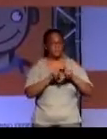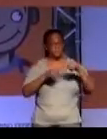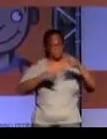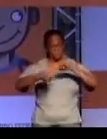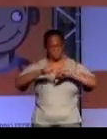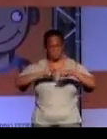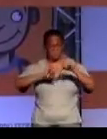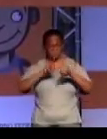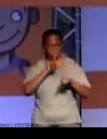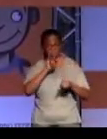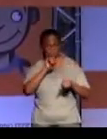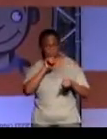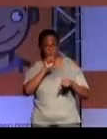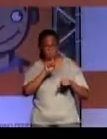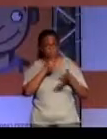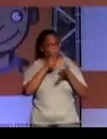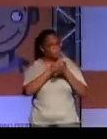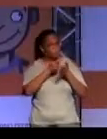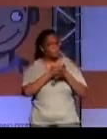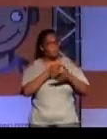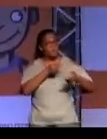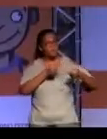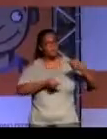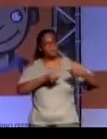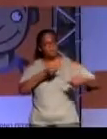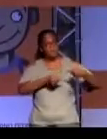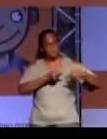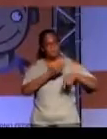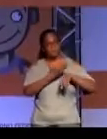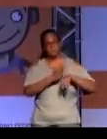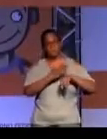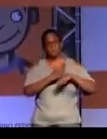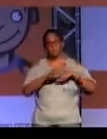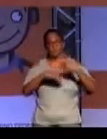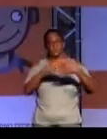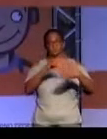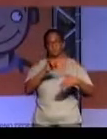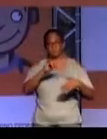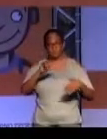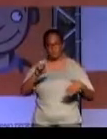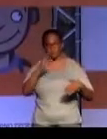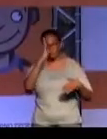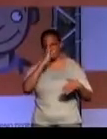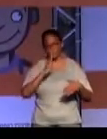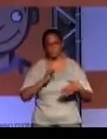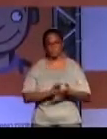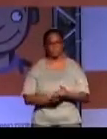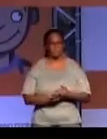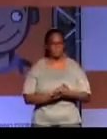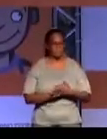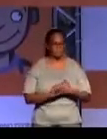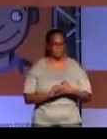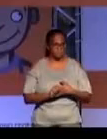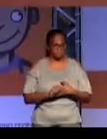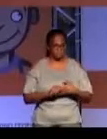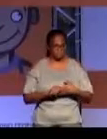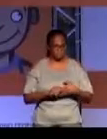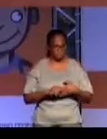deve ser parte da política de desenvolvimento social e econômico do país.